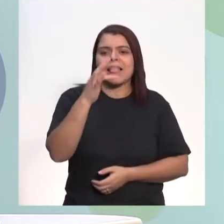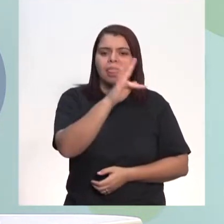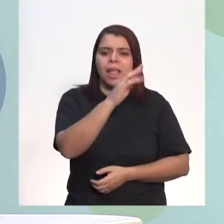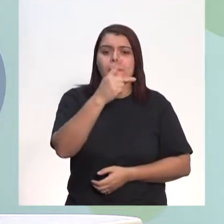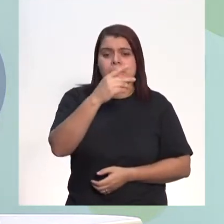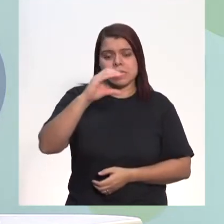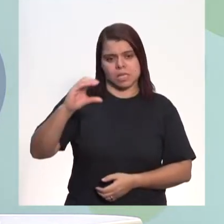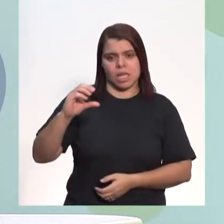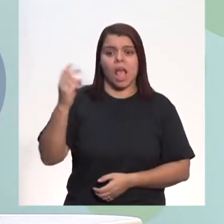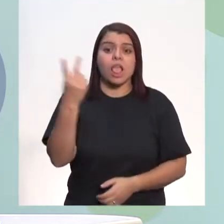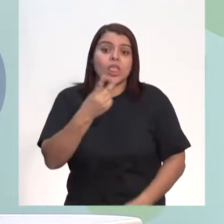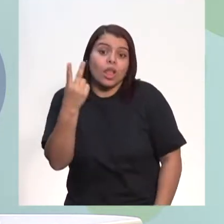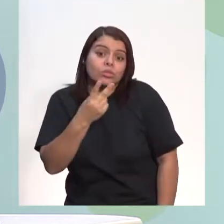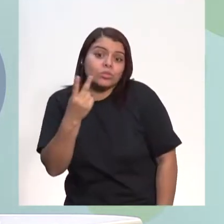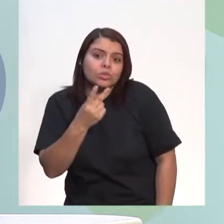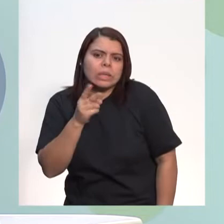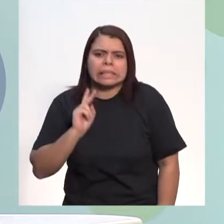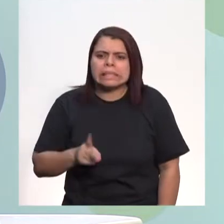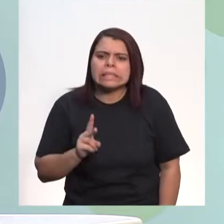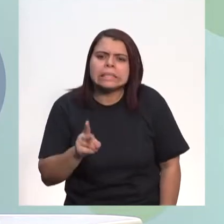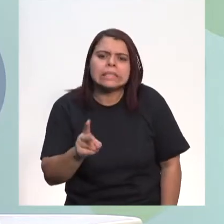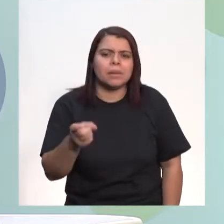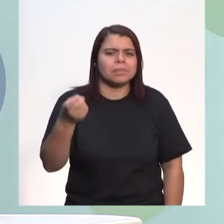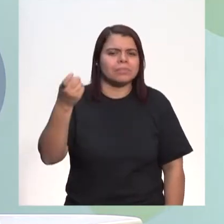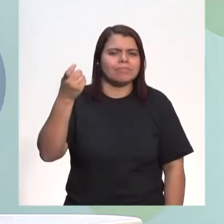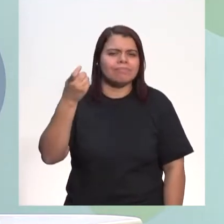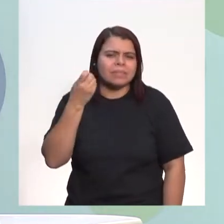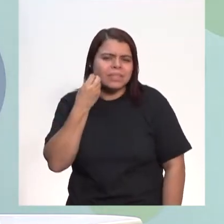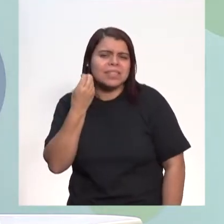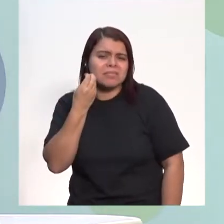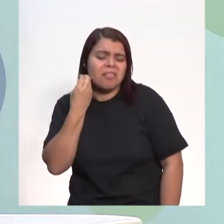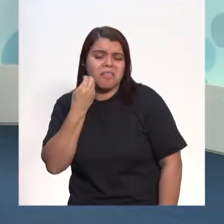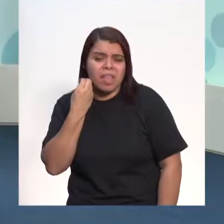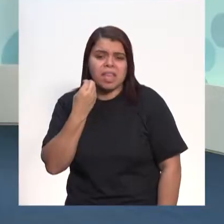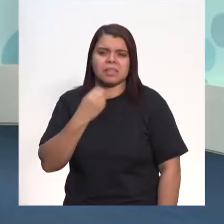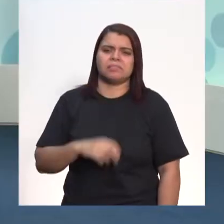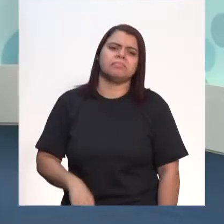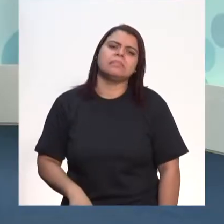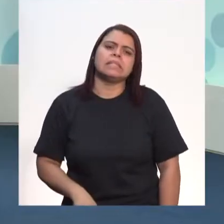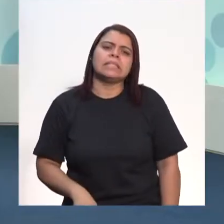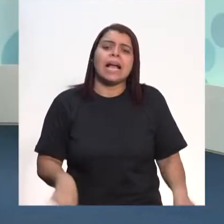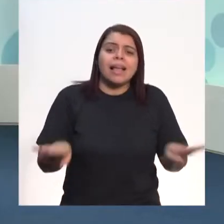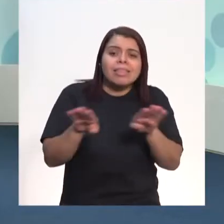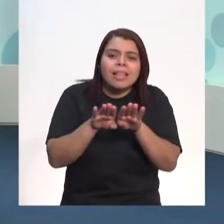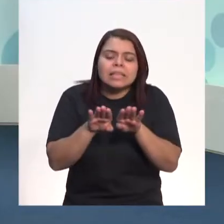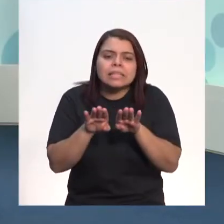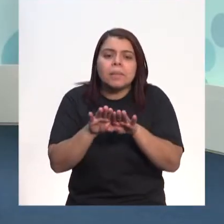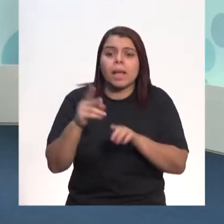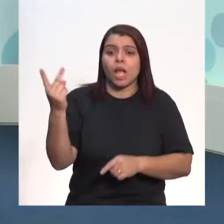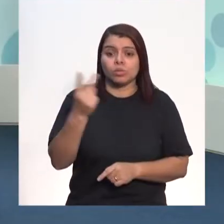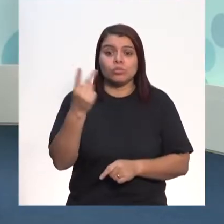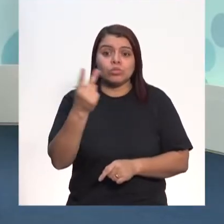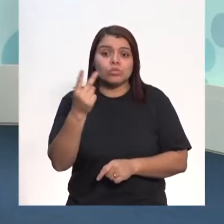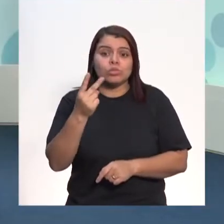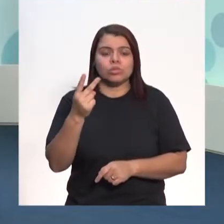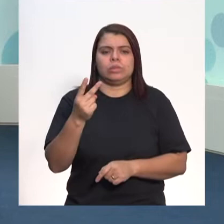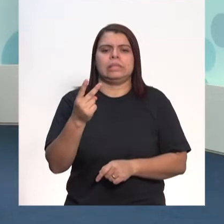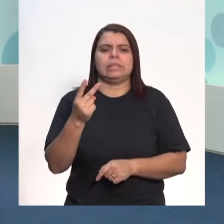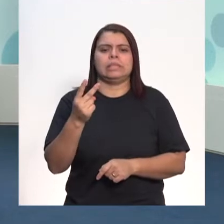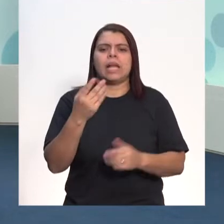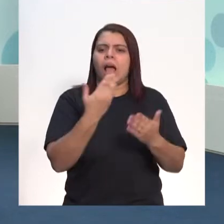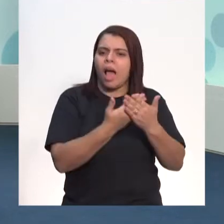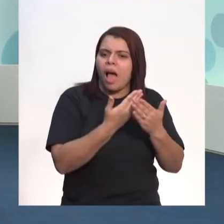semana, sempre sexta-feira, e aí nós temos aquele caso das 2 aulas específicas para os professores que participam do